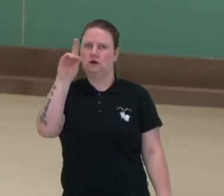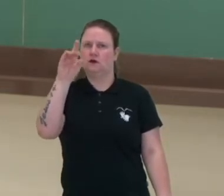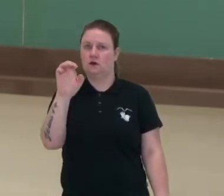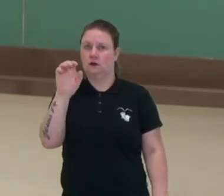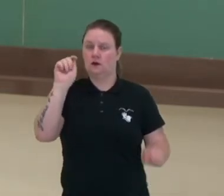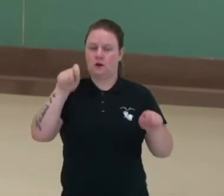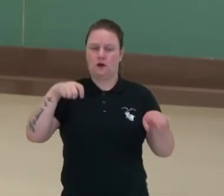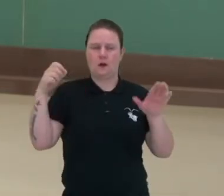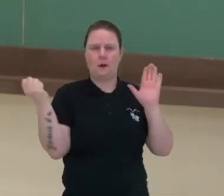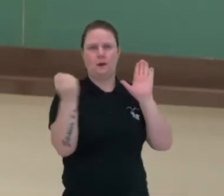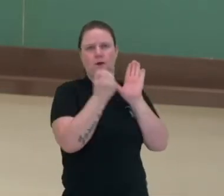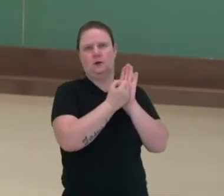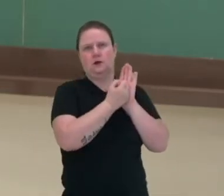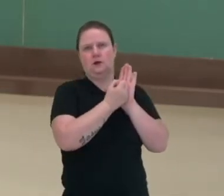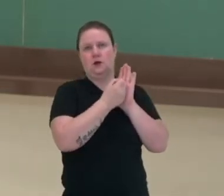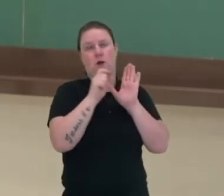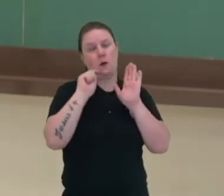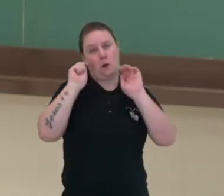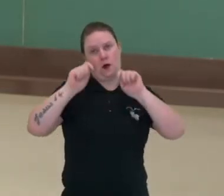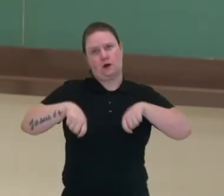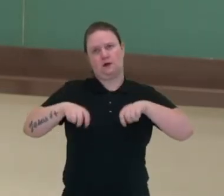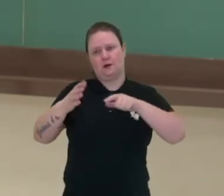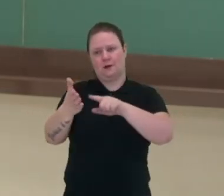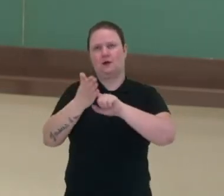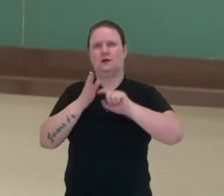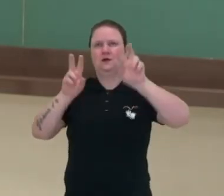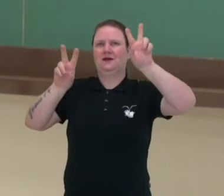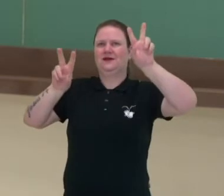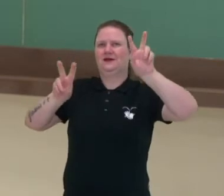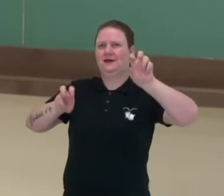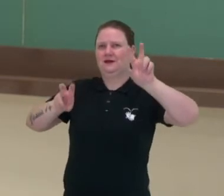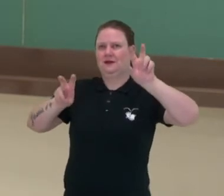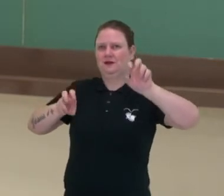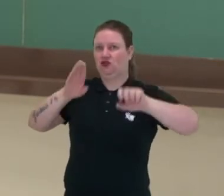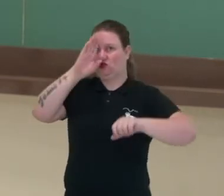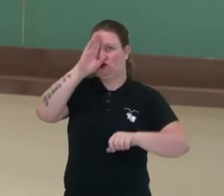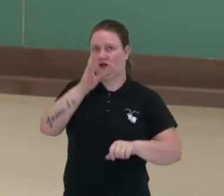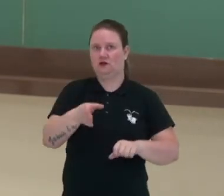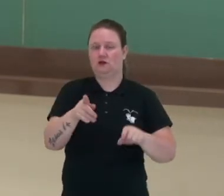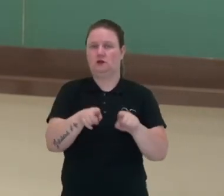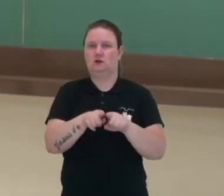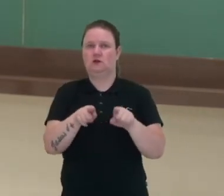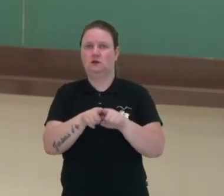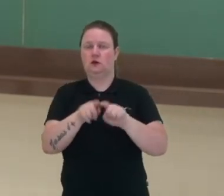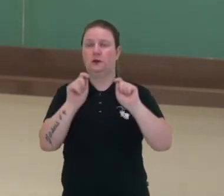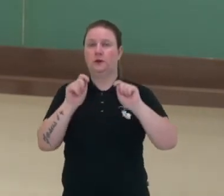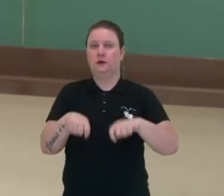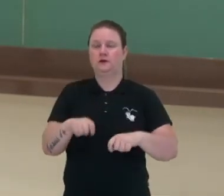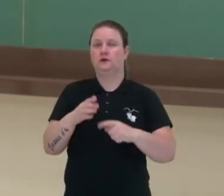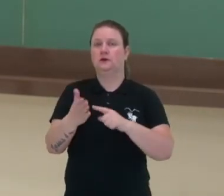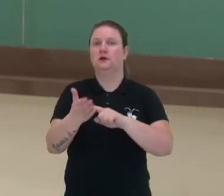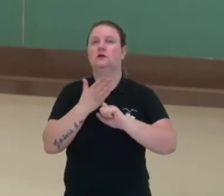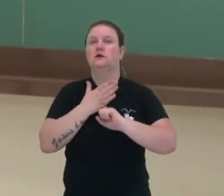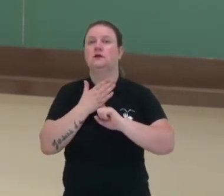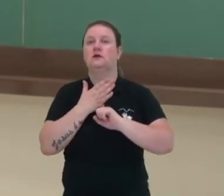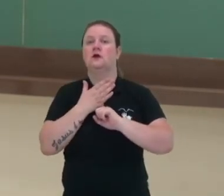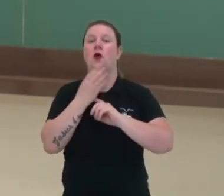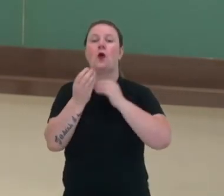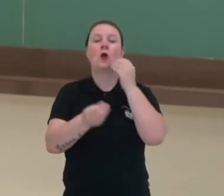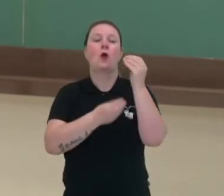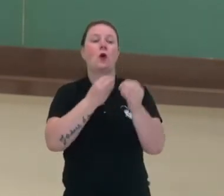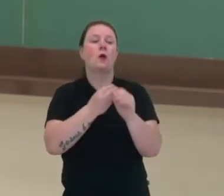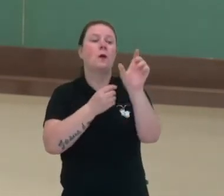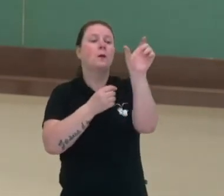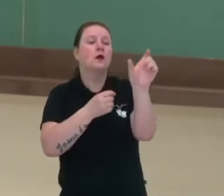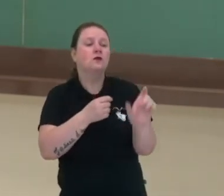marcada, ela pode vir com uma citação direta, por exemplo, lá pelas tantas num texto pode estar assim: como fulano disse, e aí